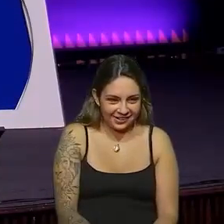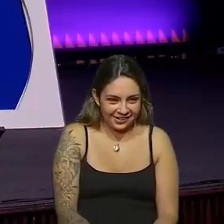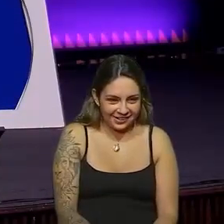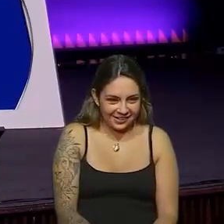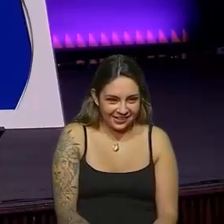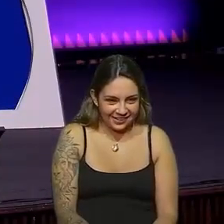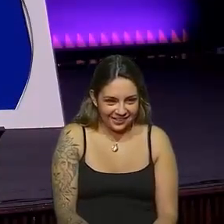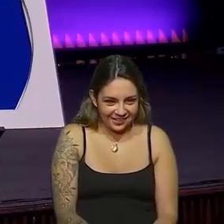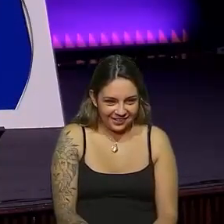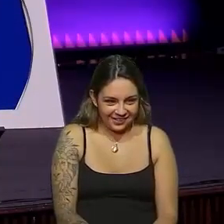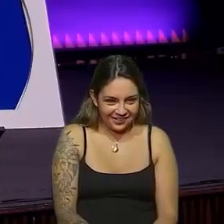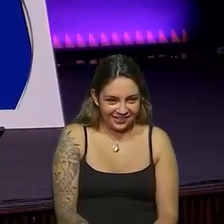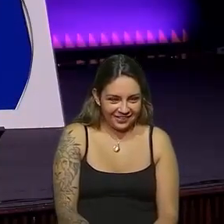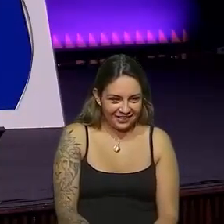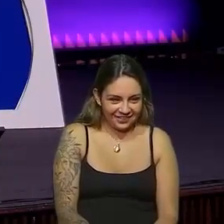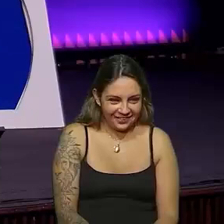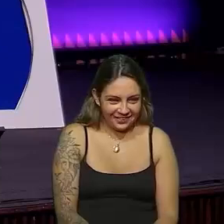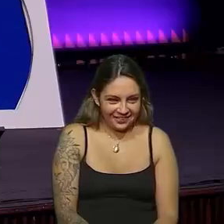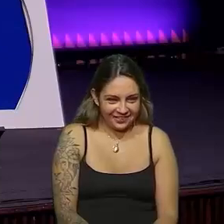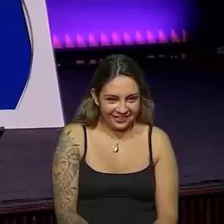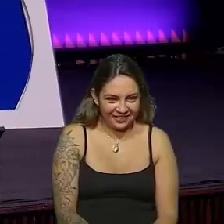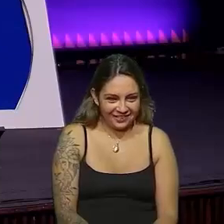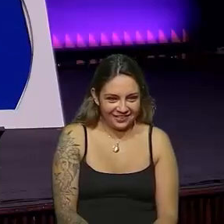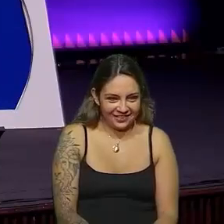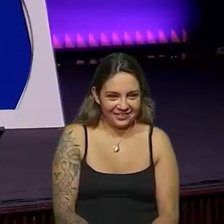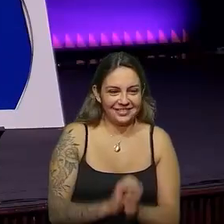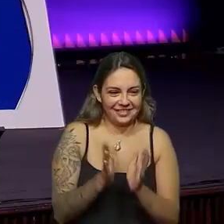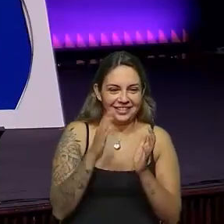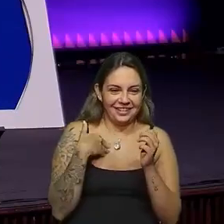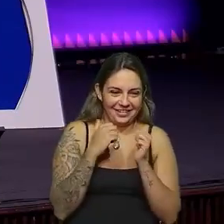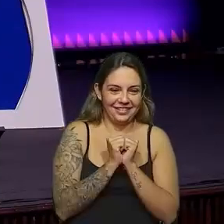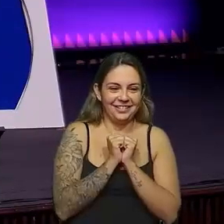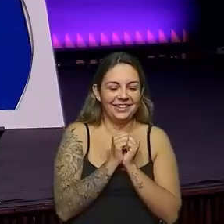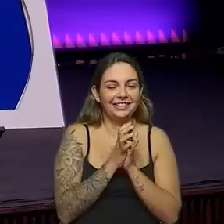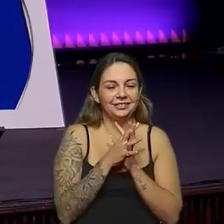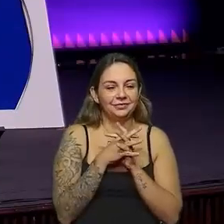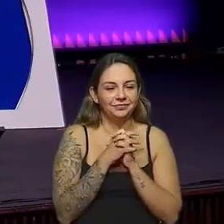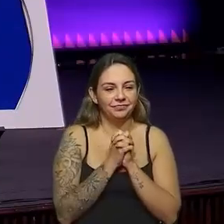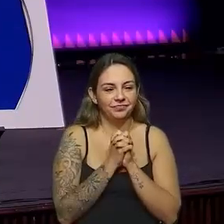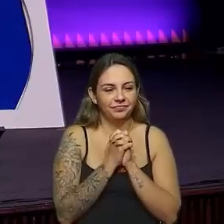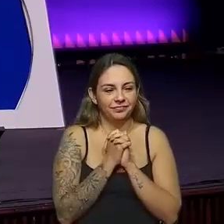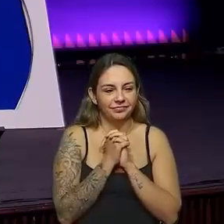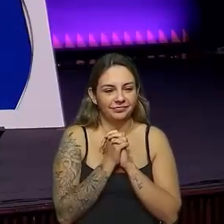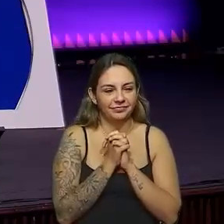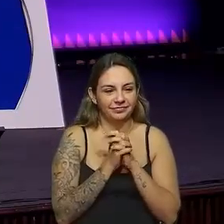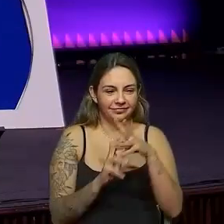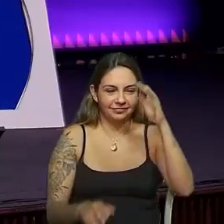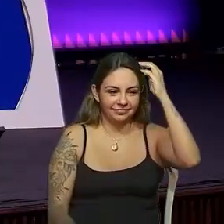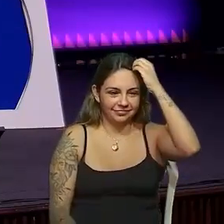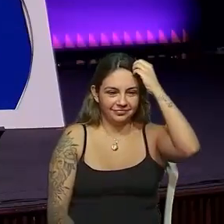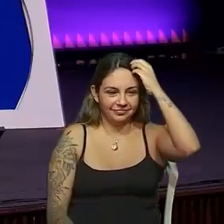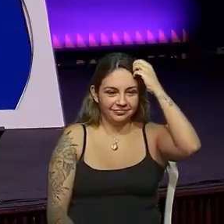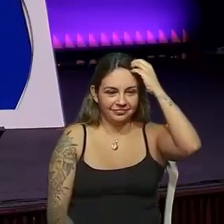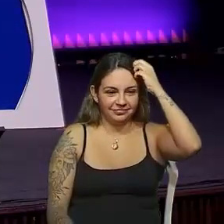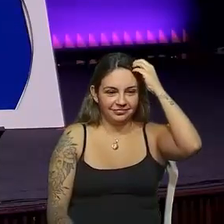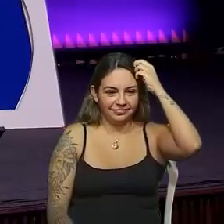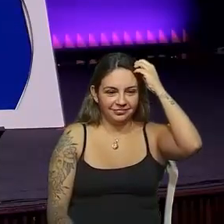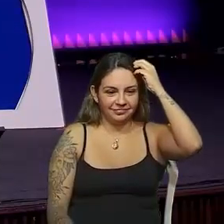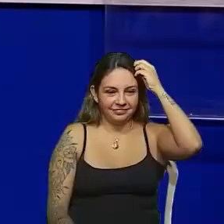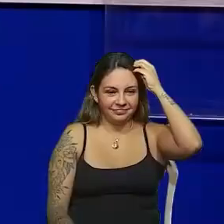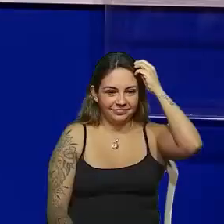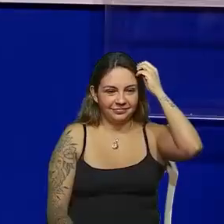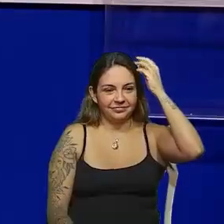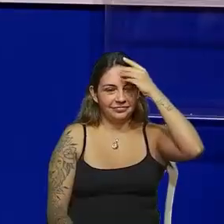da orquestra literária. Já fui várias vezes, parceira. Eu sou parceira. Bianca deixa, não deixa, Bianca? Não, é sério. Eu